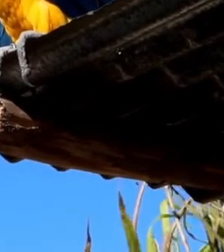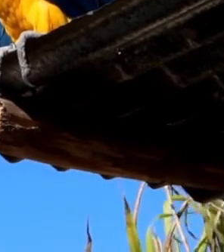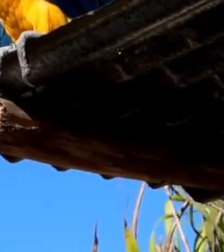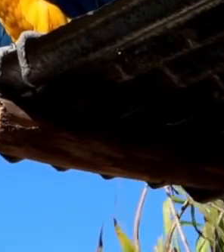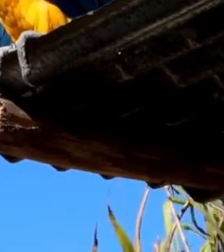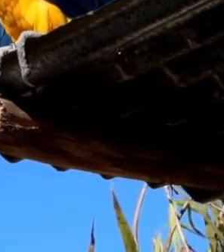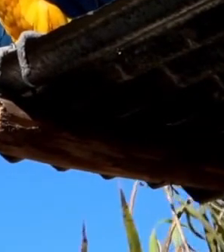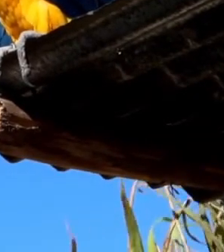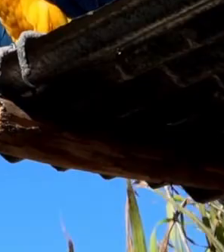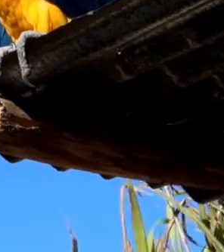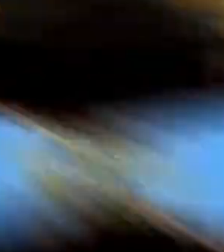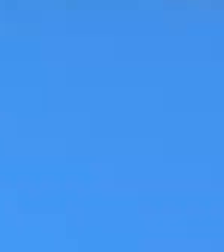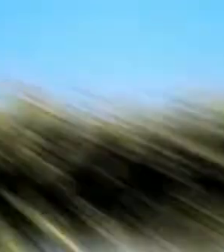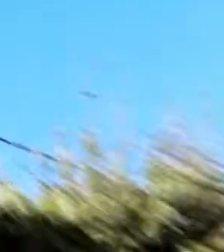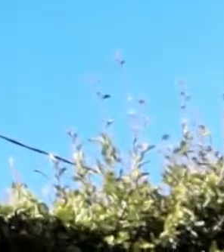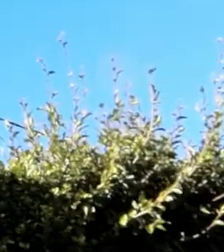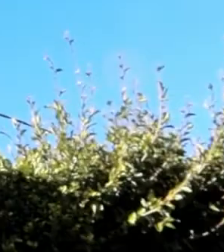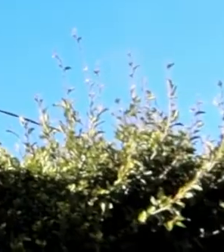Música